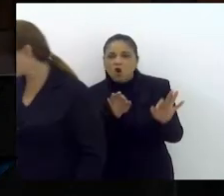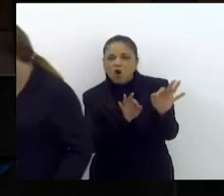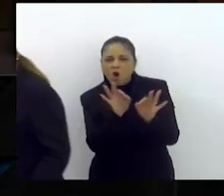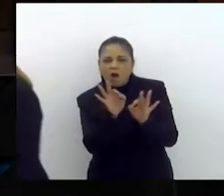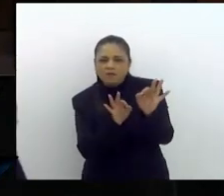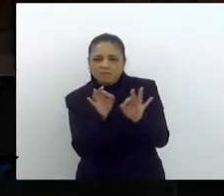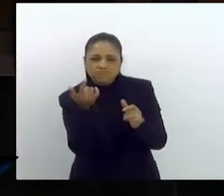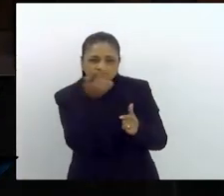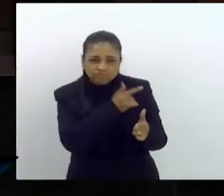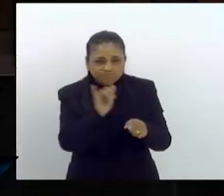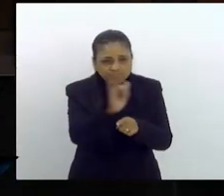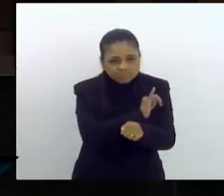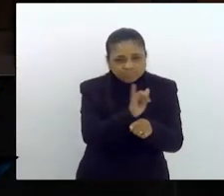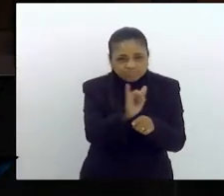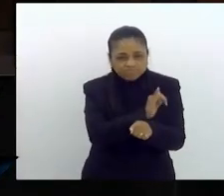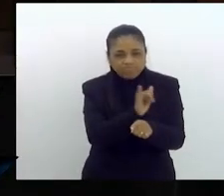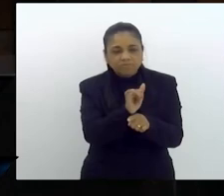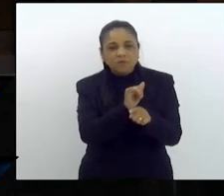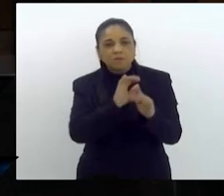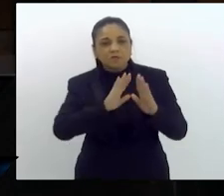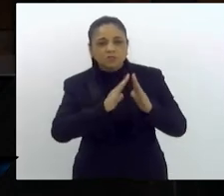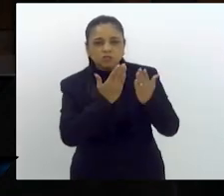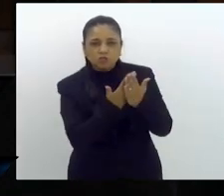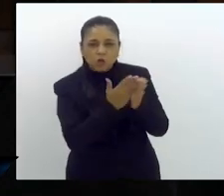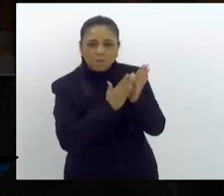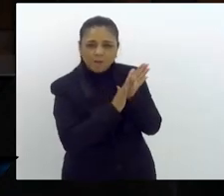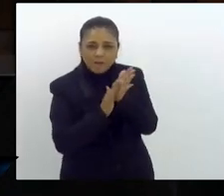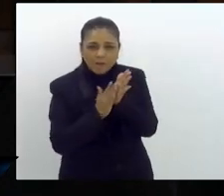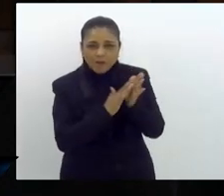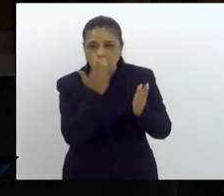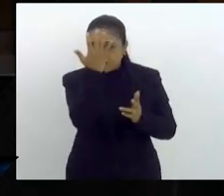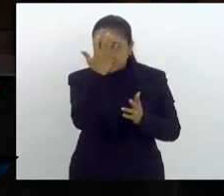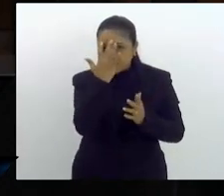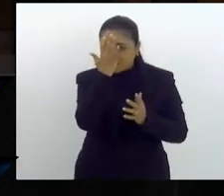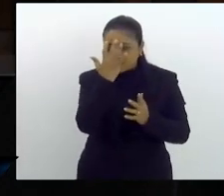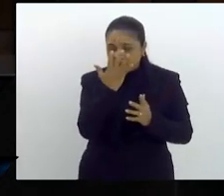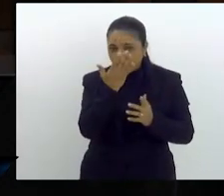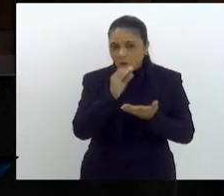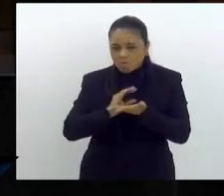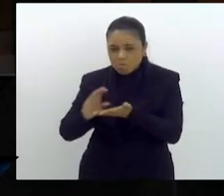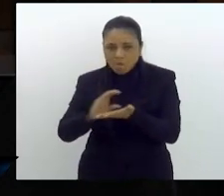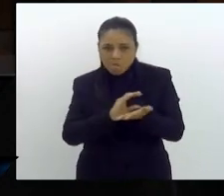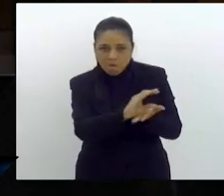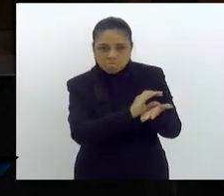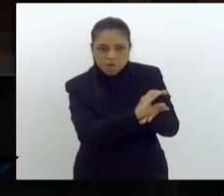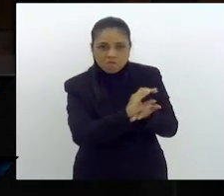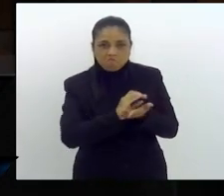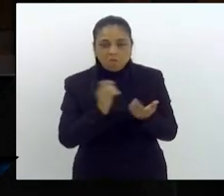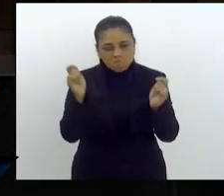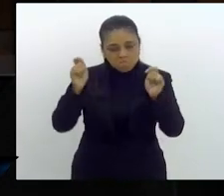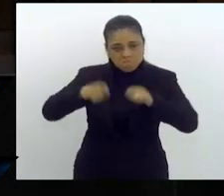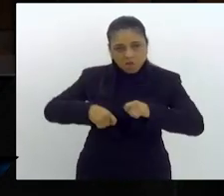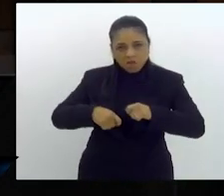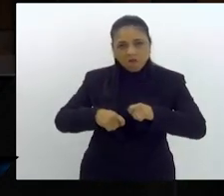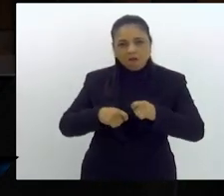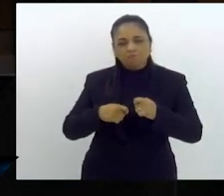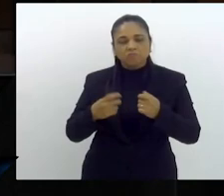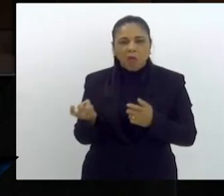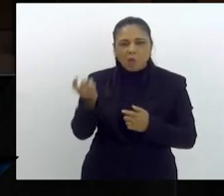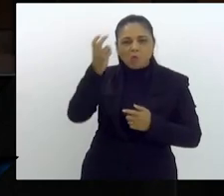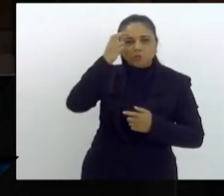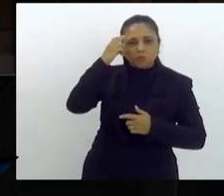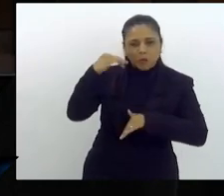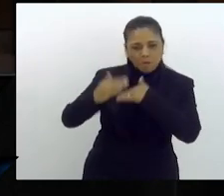para que essa escolas possam fazer um carnaval promover um carnaval e potencializar com isso a cultura